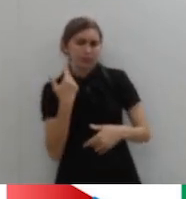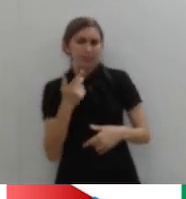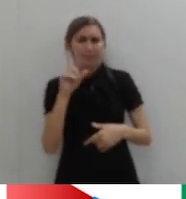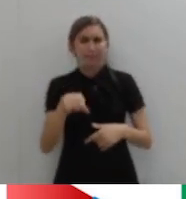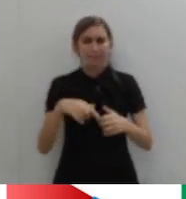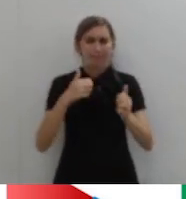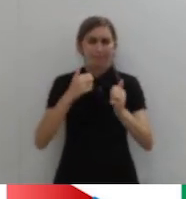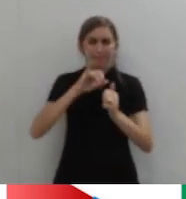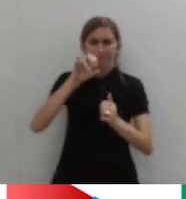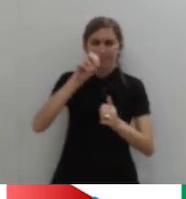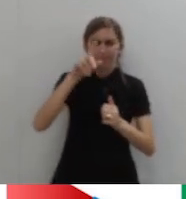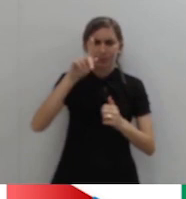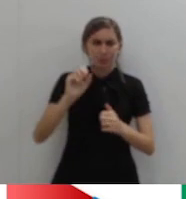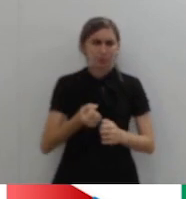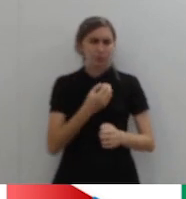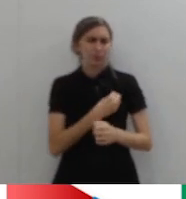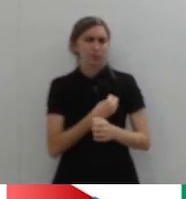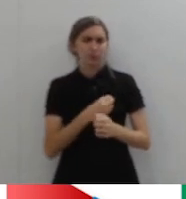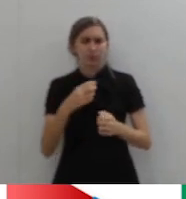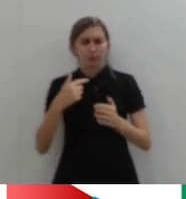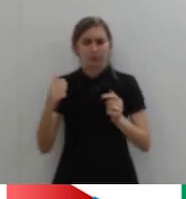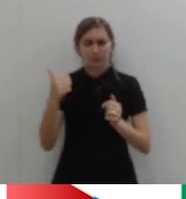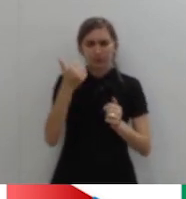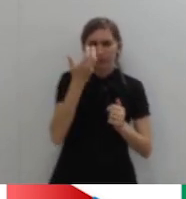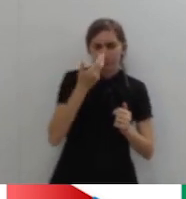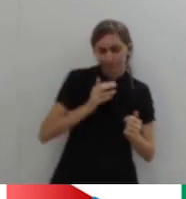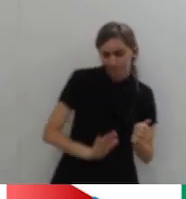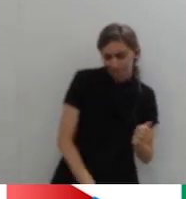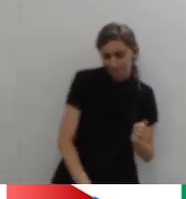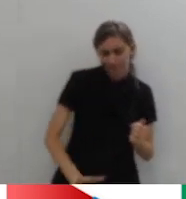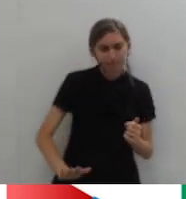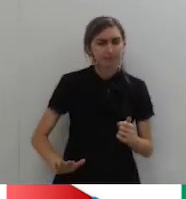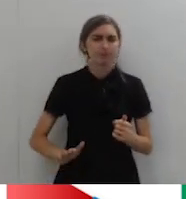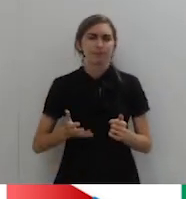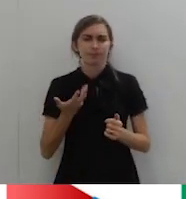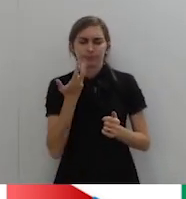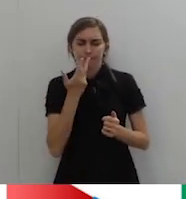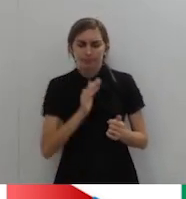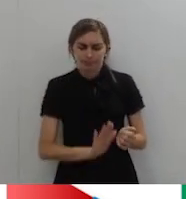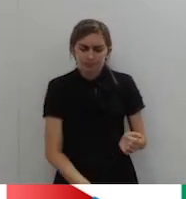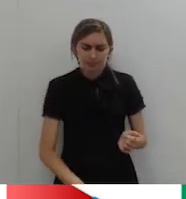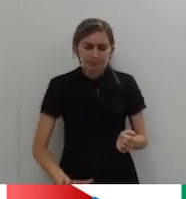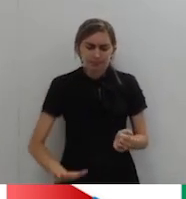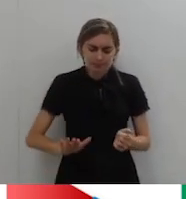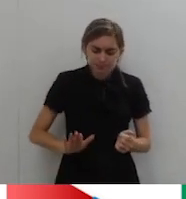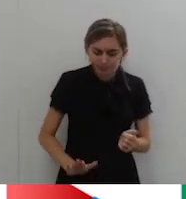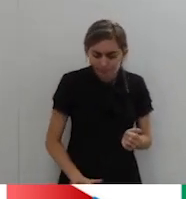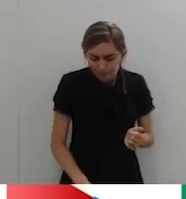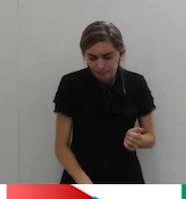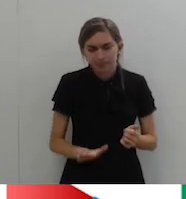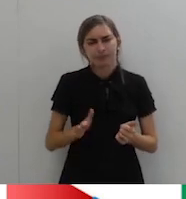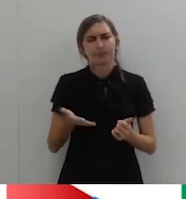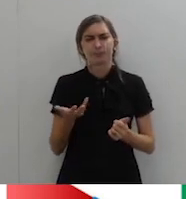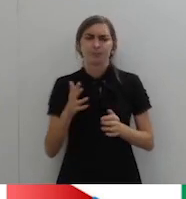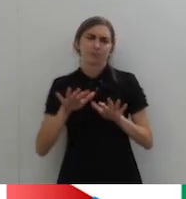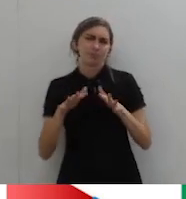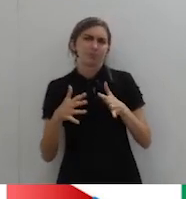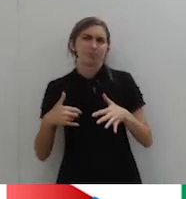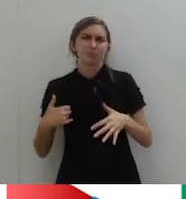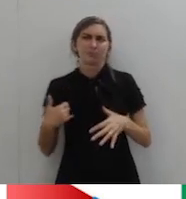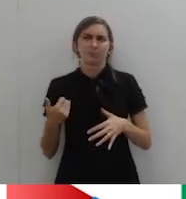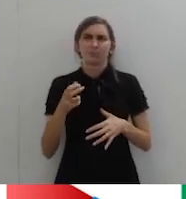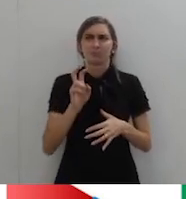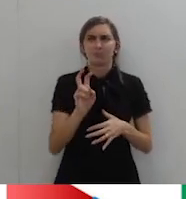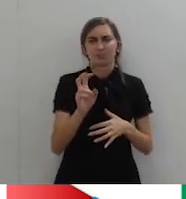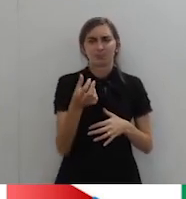Normalmente, esses jogos são vivenciados na primeira infância. Então, quando a criança ainda é bem pequenina, né, até mais ou